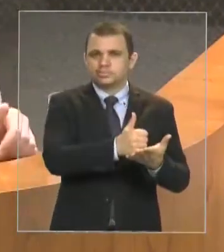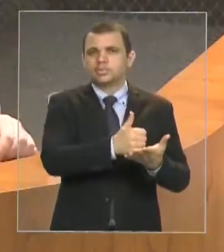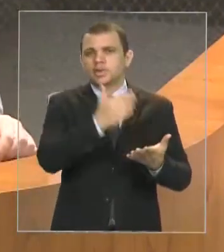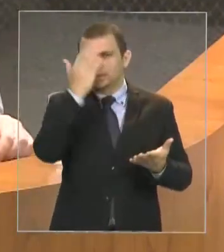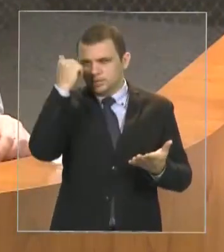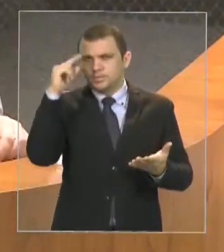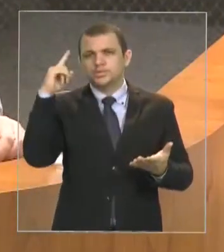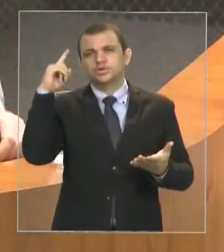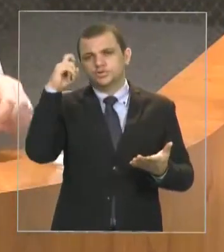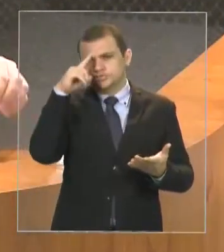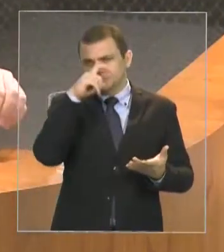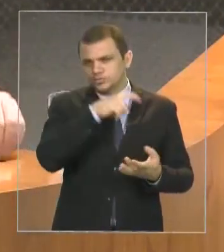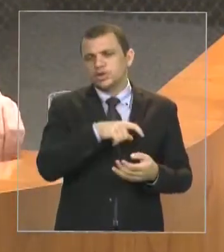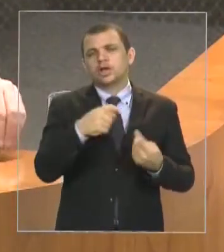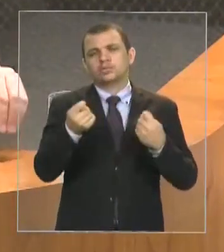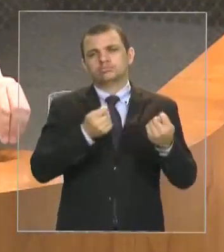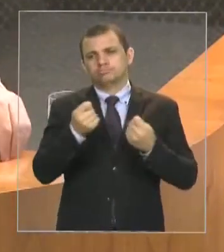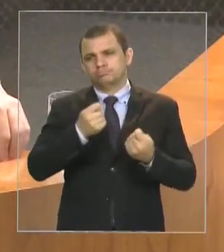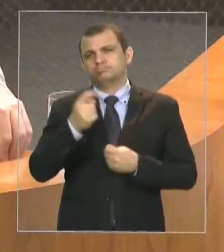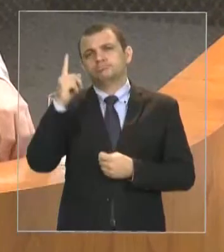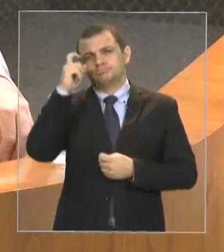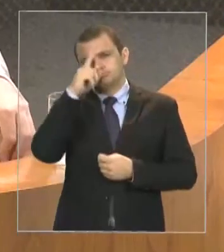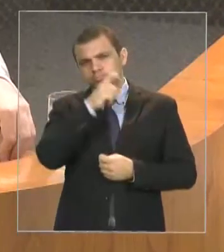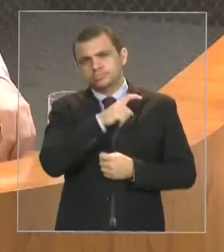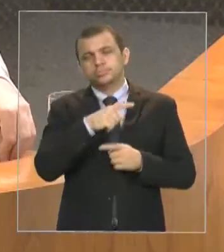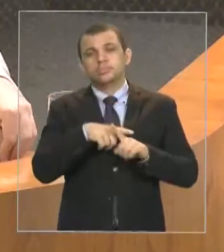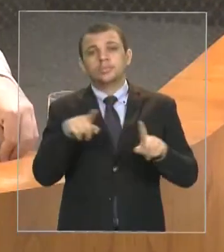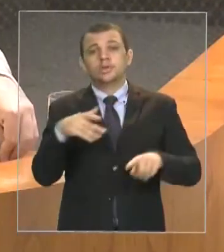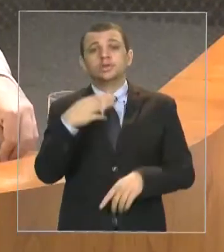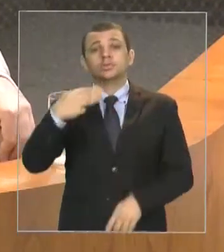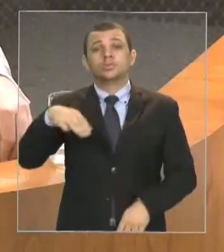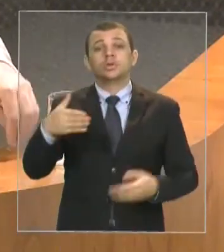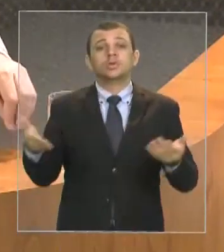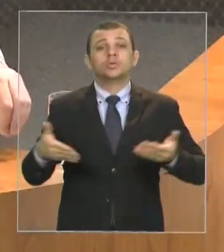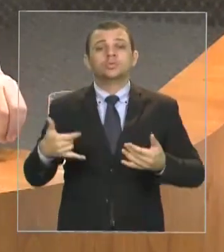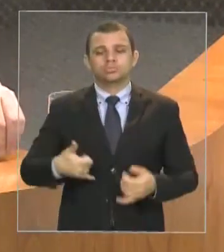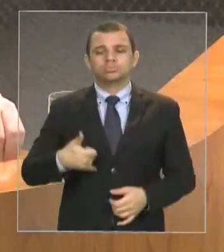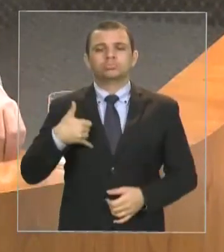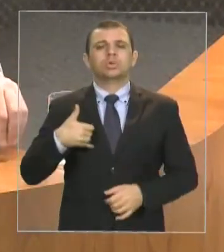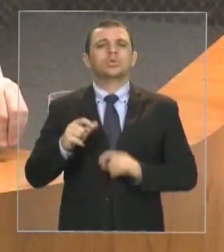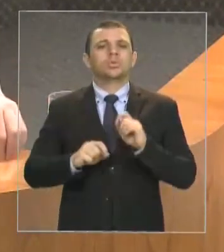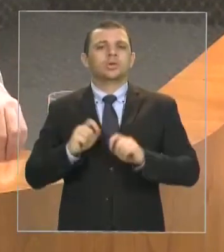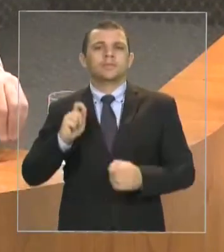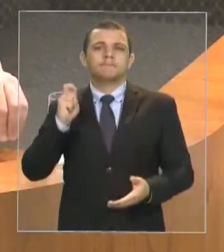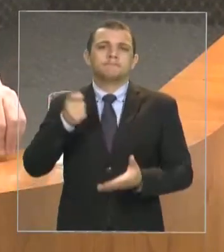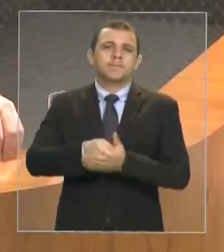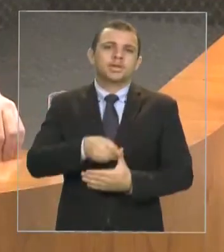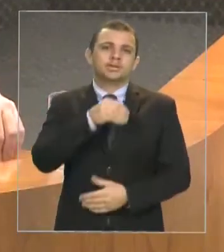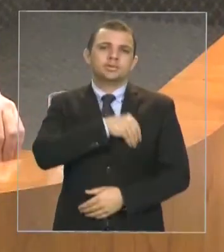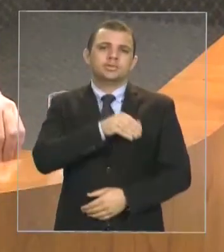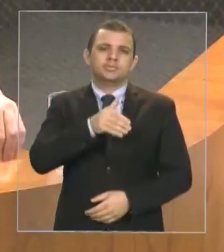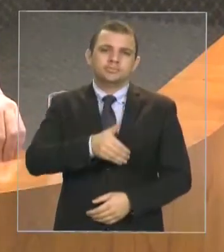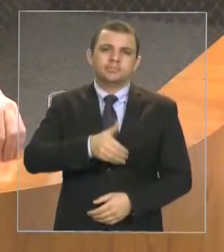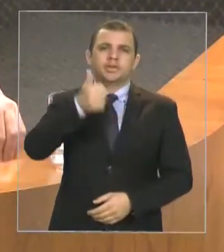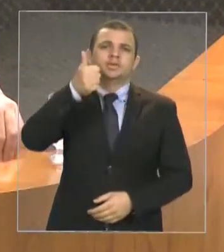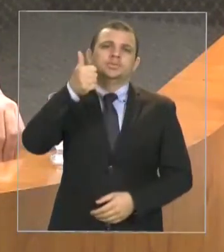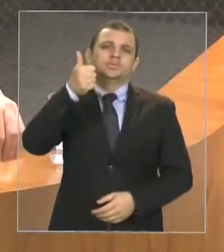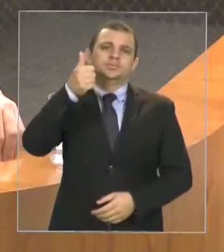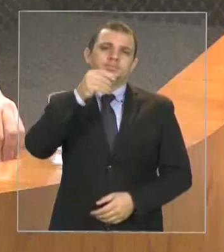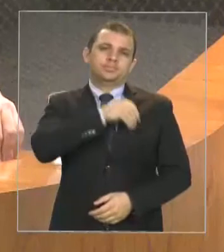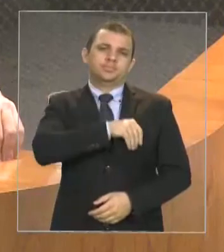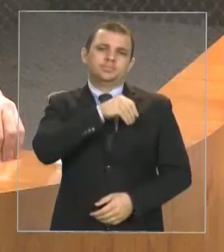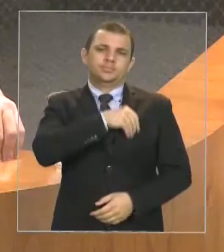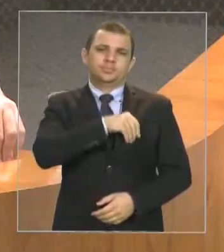estamos enfrentando, o Maranhão tem hoje o orgulho de dizer que paga o melhor salário, deputado Levi e deputado Júnior